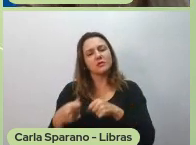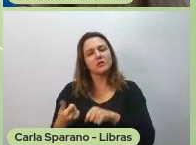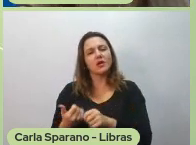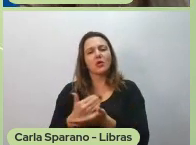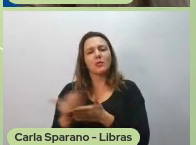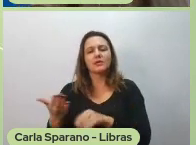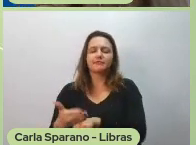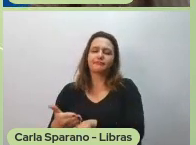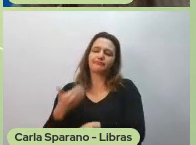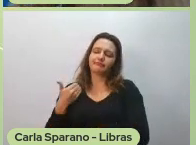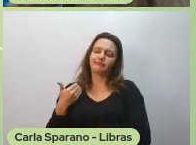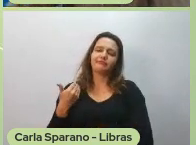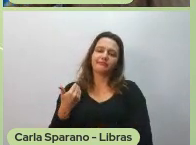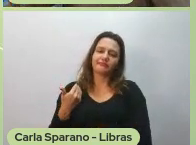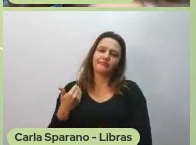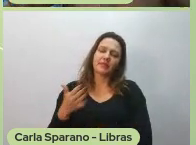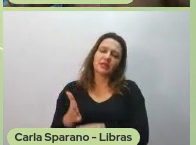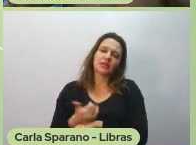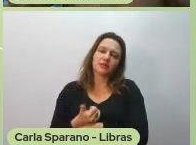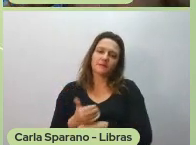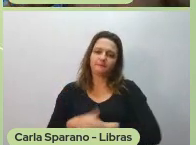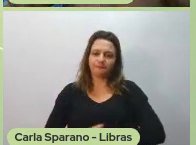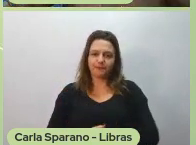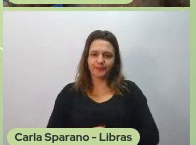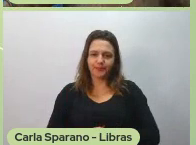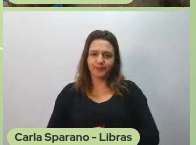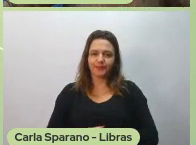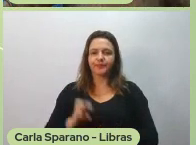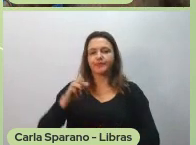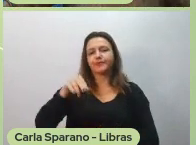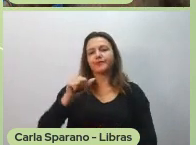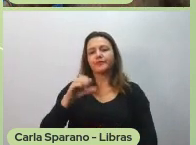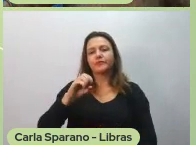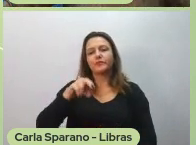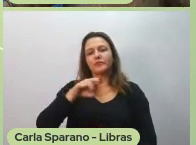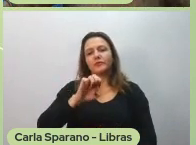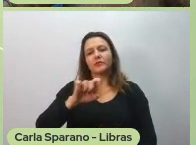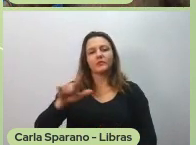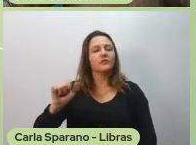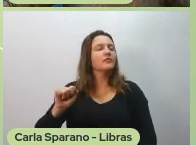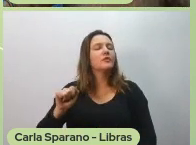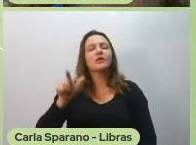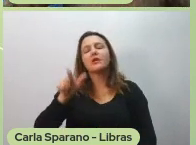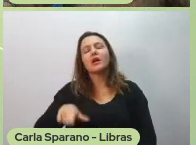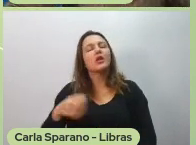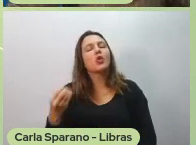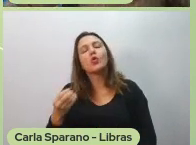né? Muito mais cedo. Manuela, capacitação, como é que a Oi tem trabalhado esse tema?